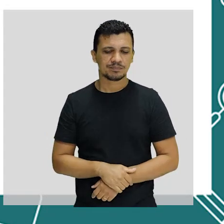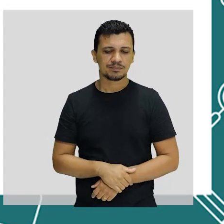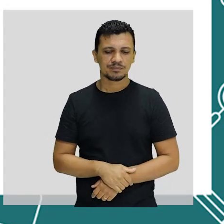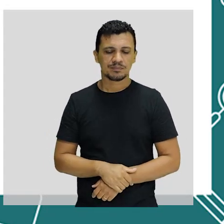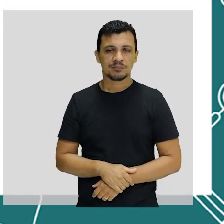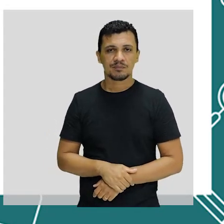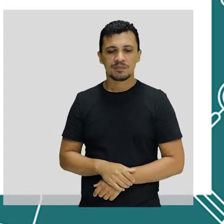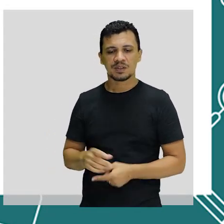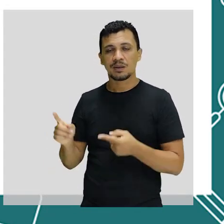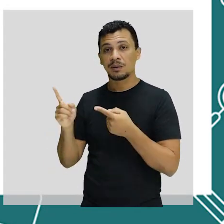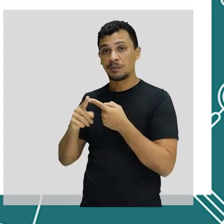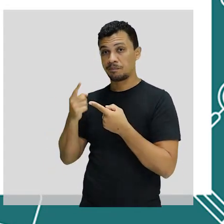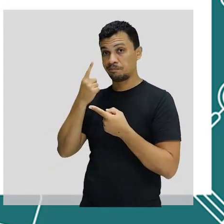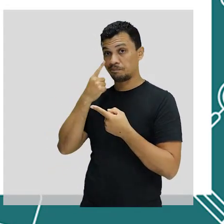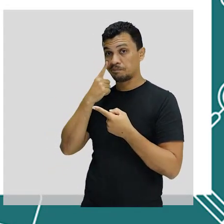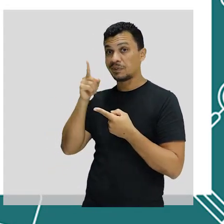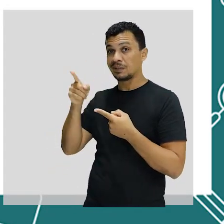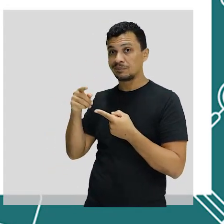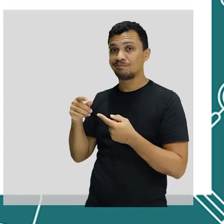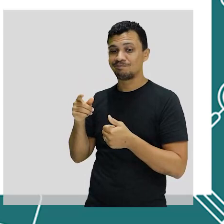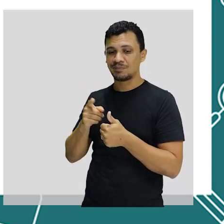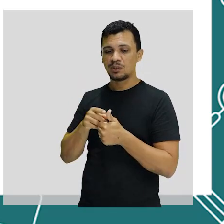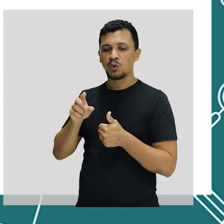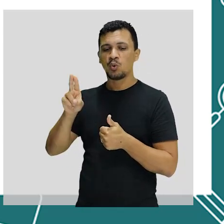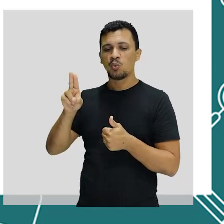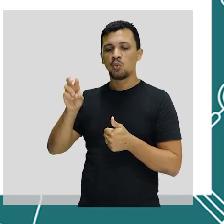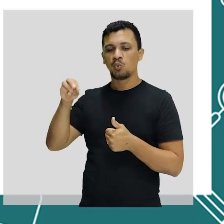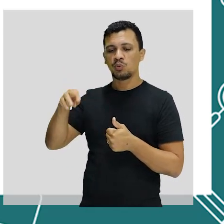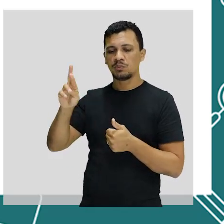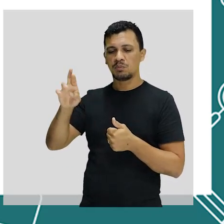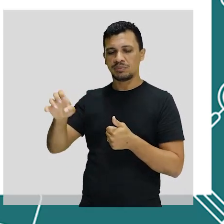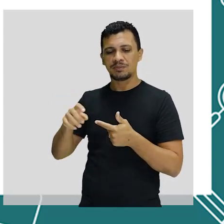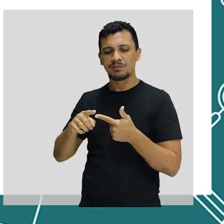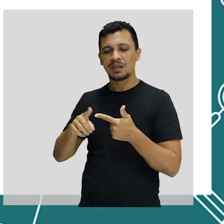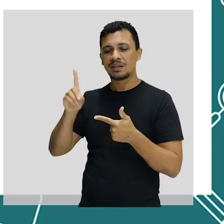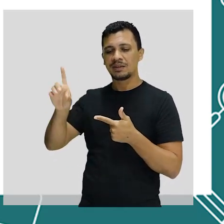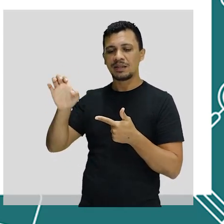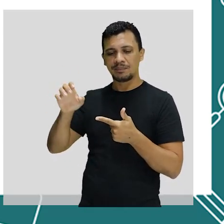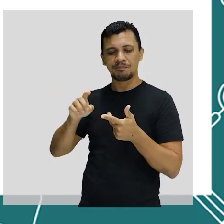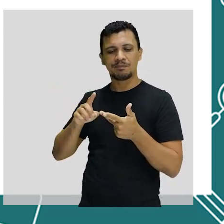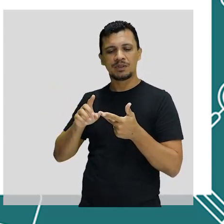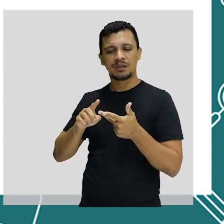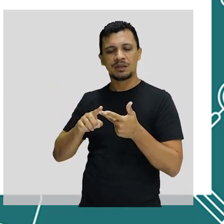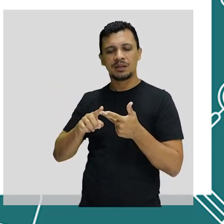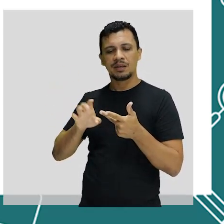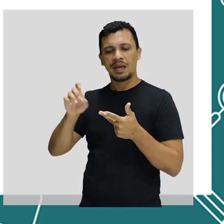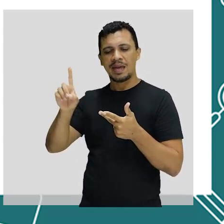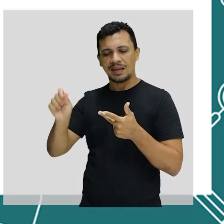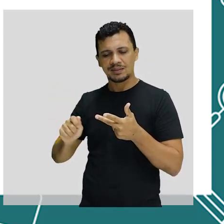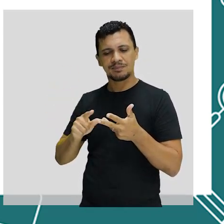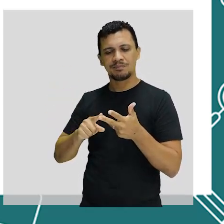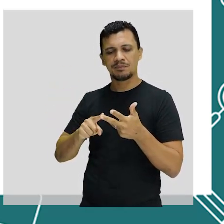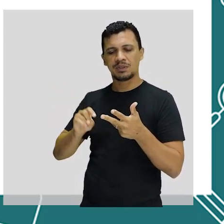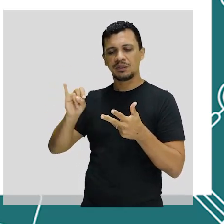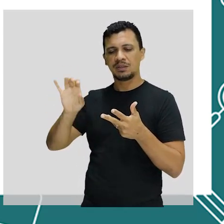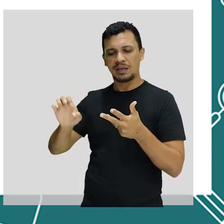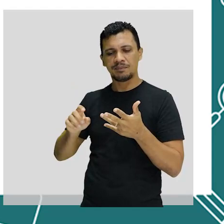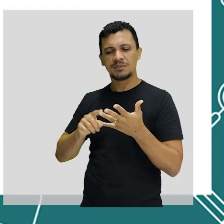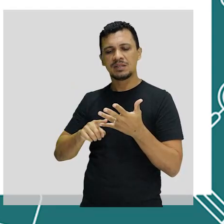Terminação umbre, presta atenção que aqui tem mais. Umbre, de, essa, ie,